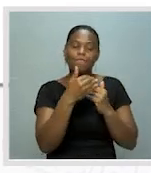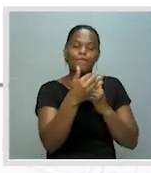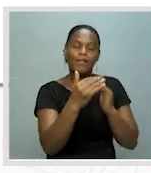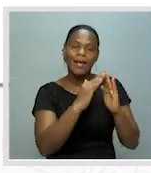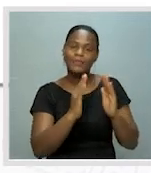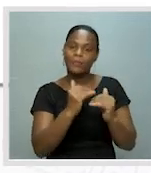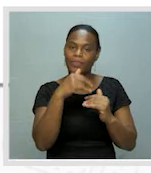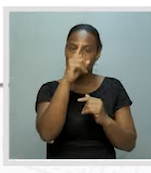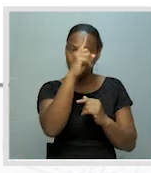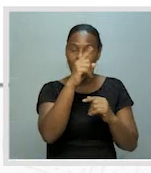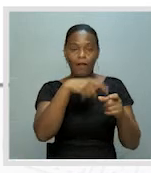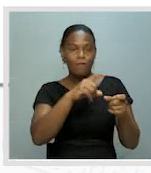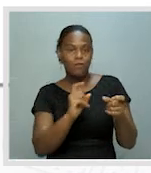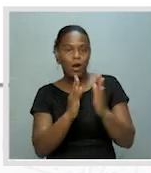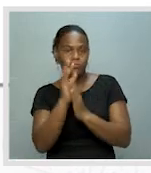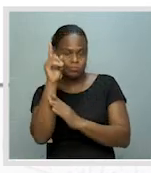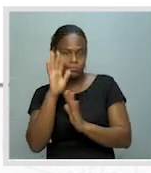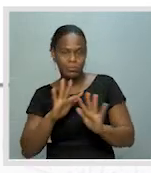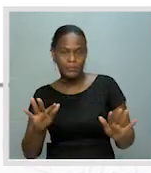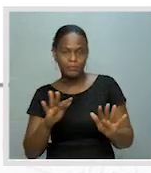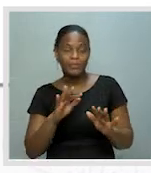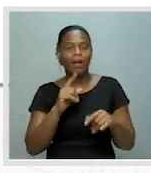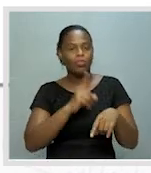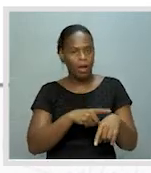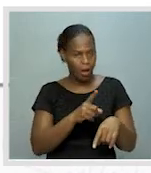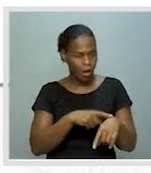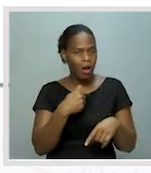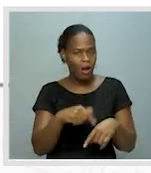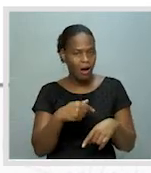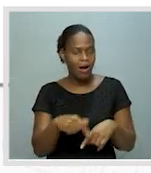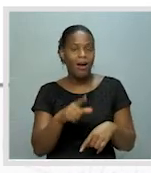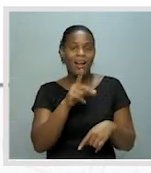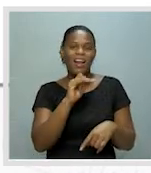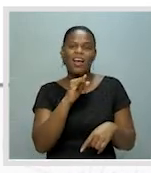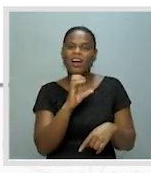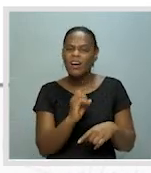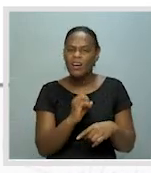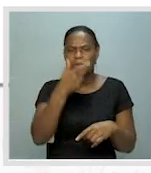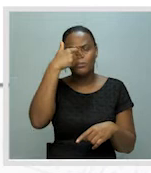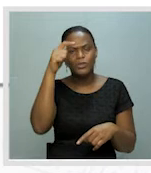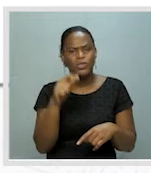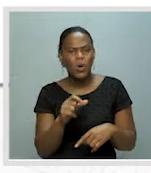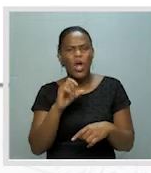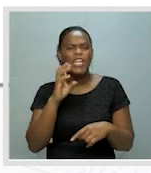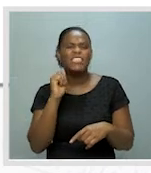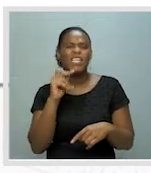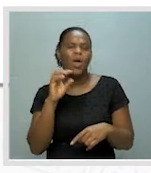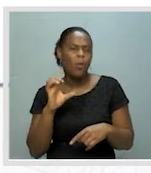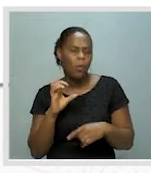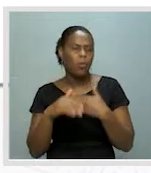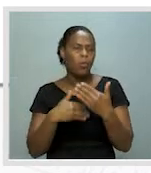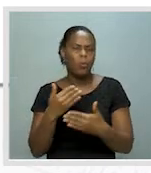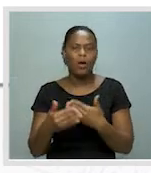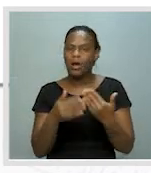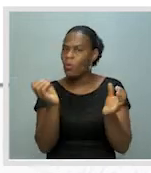do templo, fora do sagrado. É temporal, é laico, é civil, é secular e não